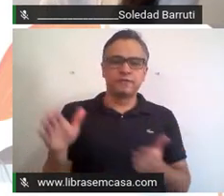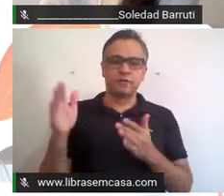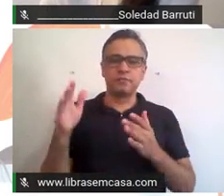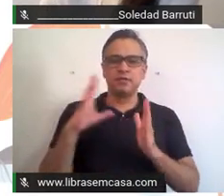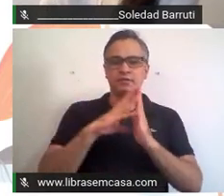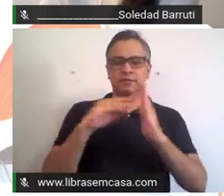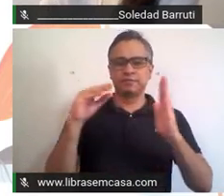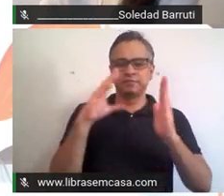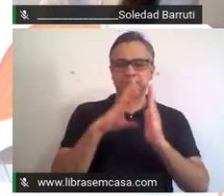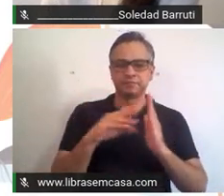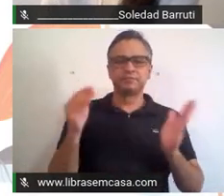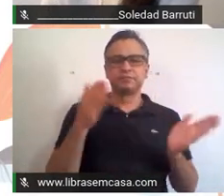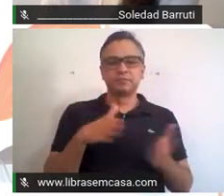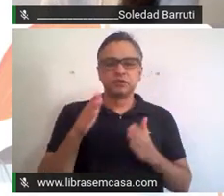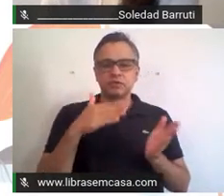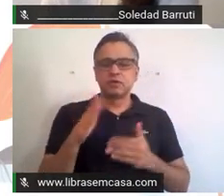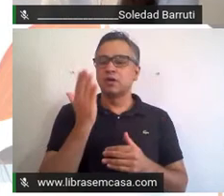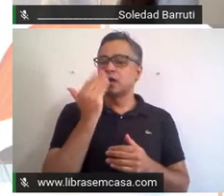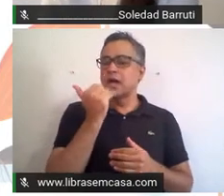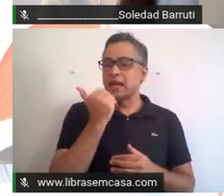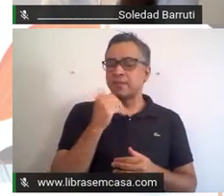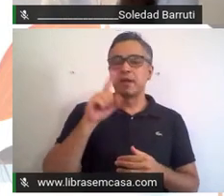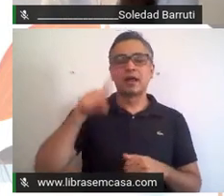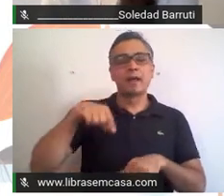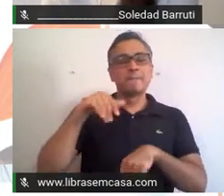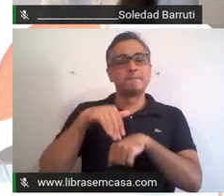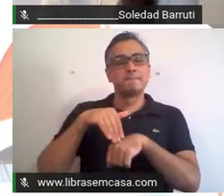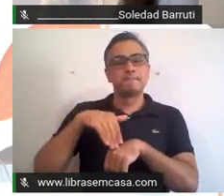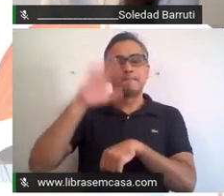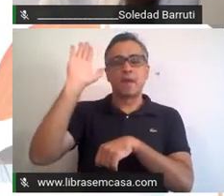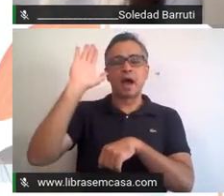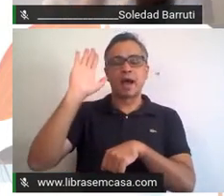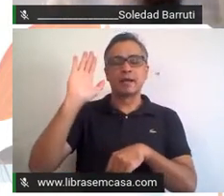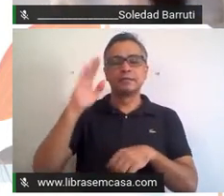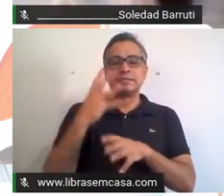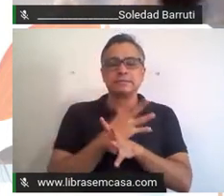alimentos que sejam modelos mais resilientes e